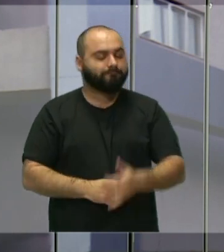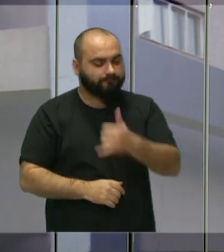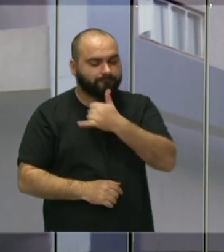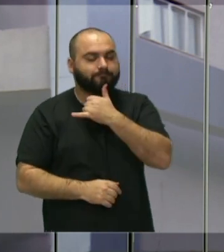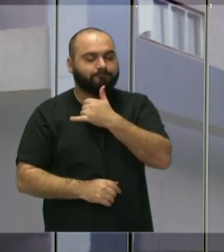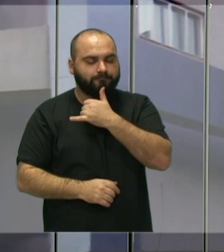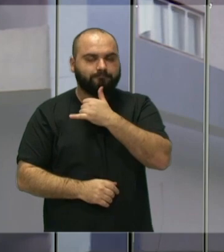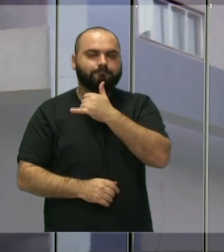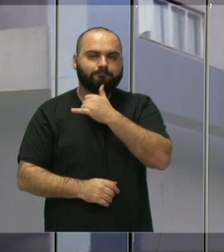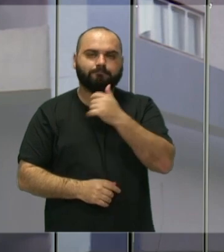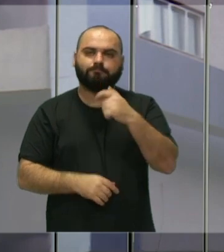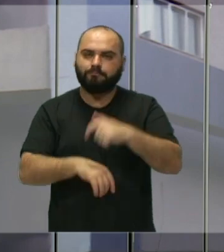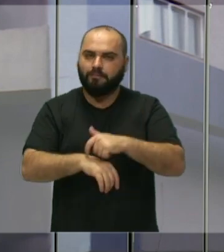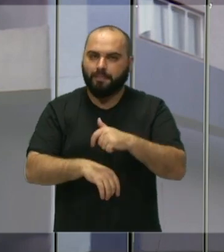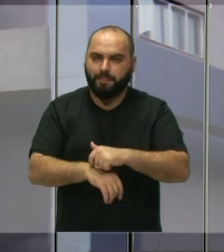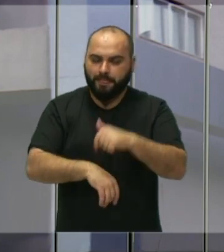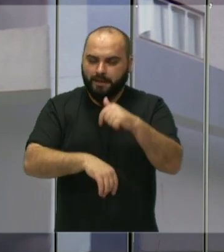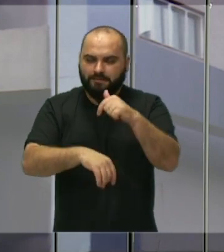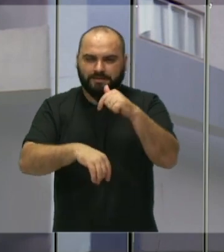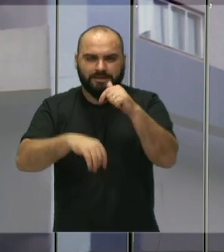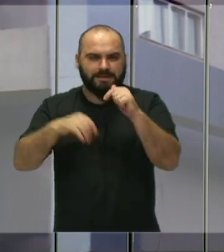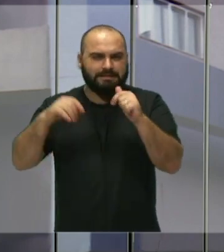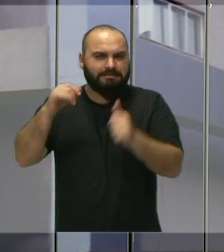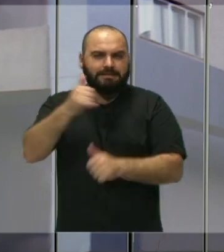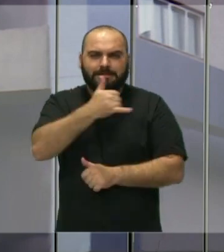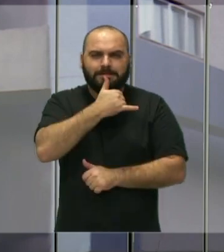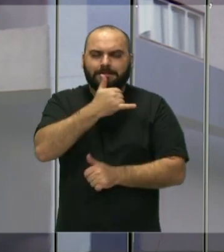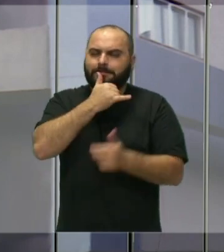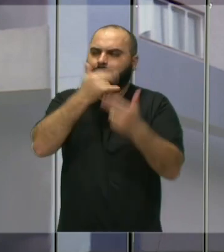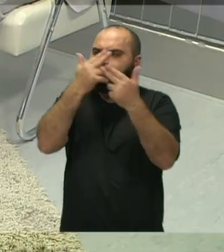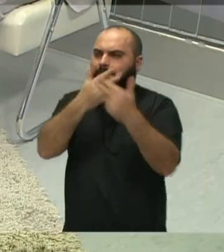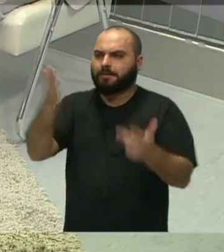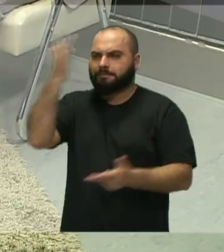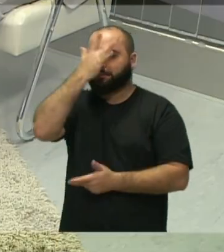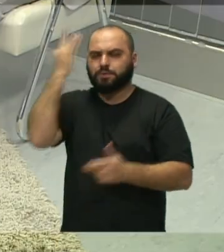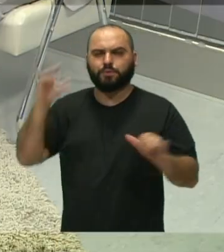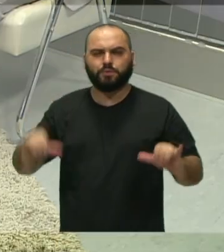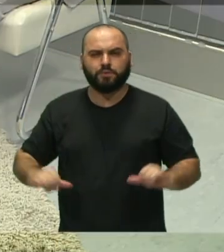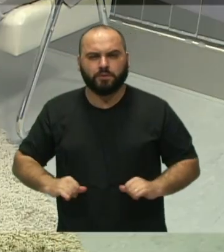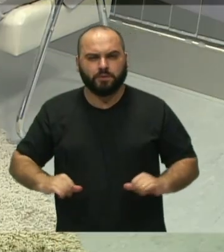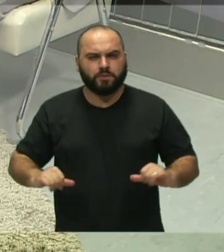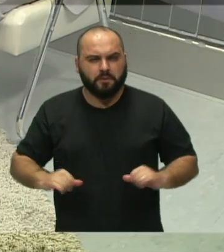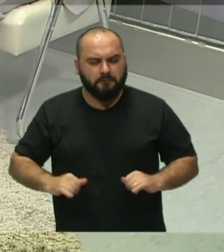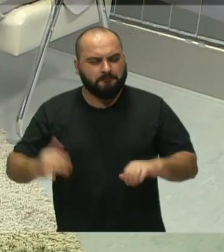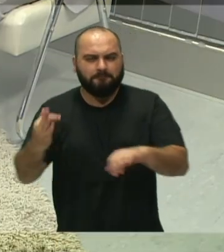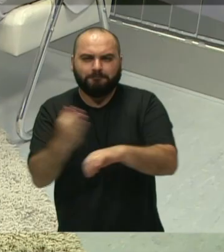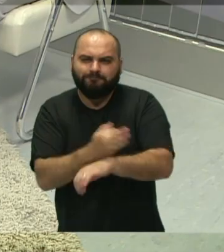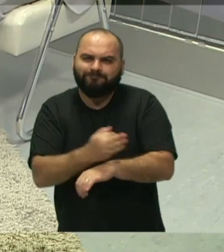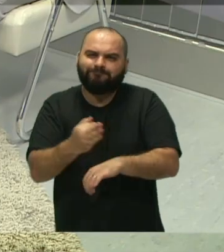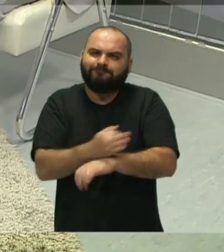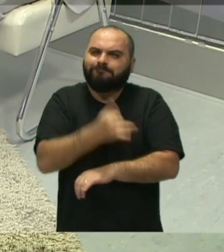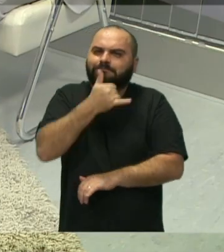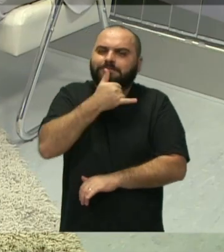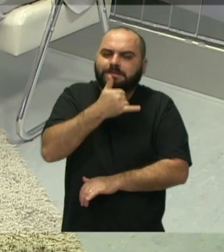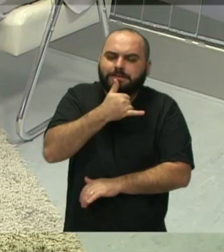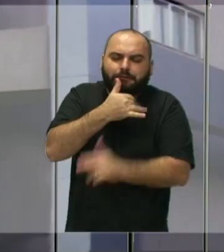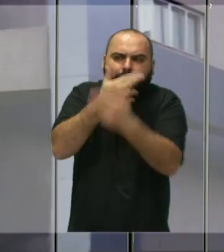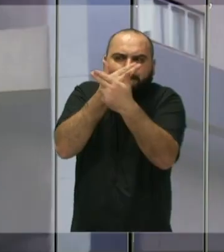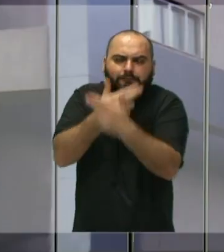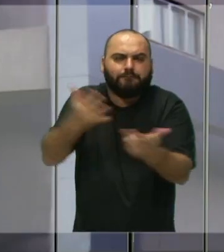infelizmente, num período dramático para várias pessoas, Maurício, um período de dor, de tristeza para várias